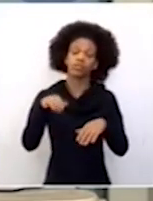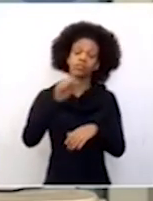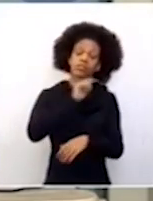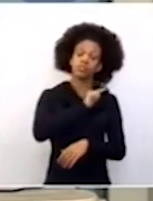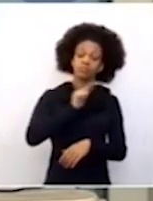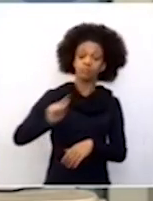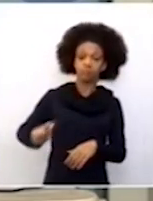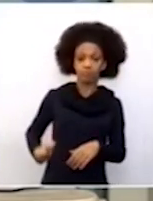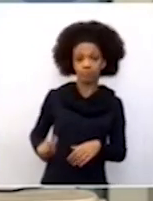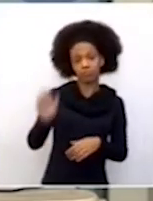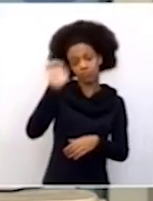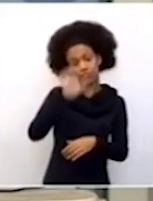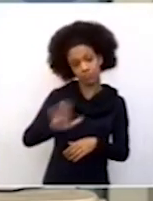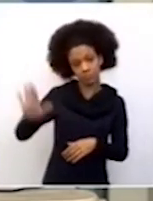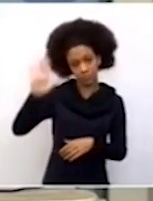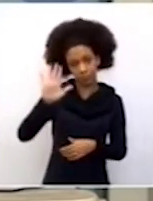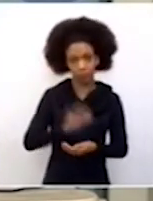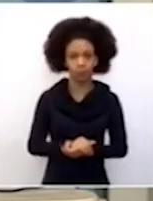Paulo.